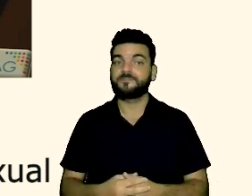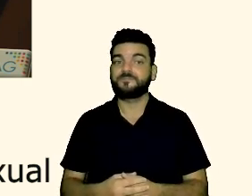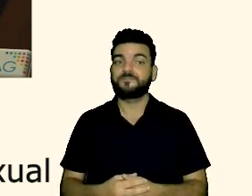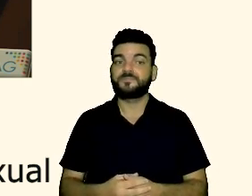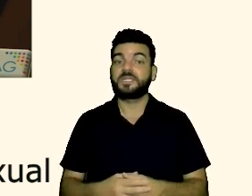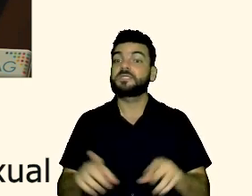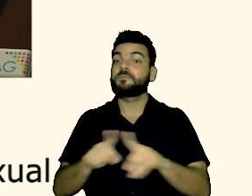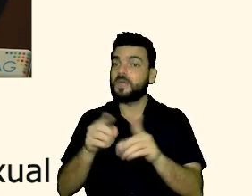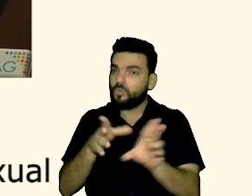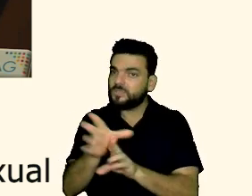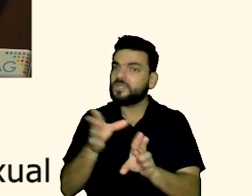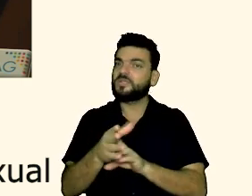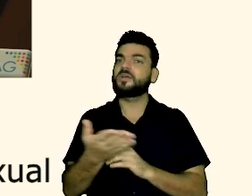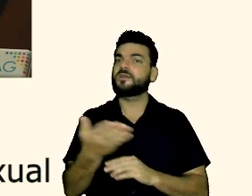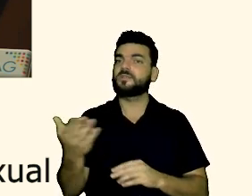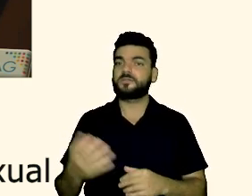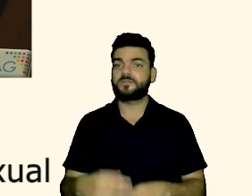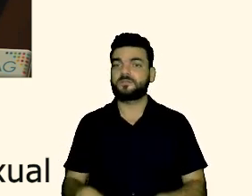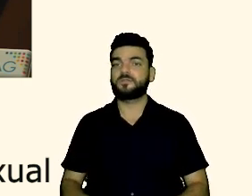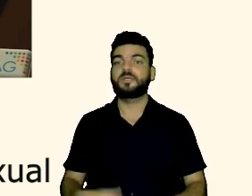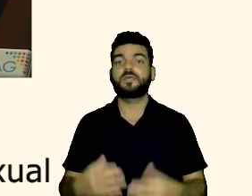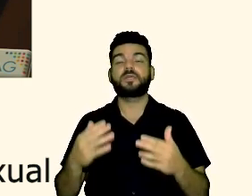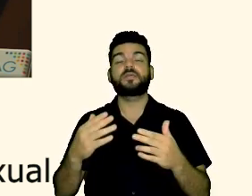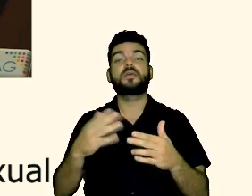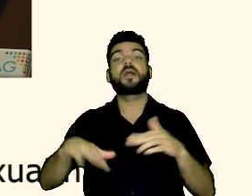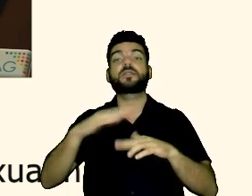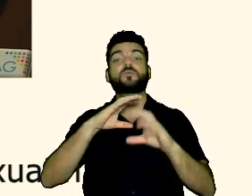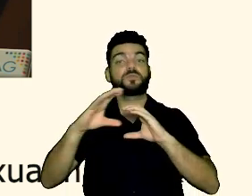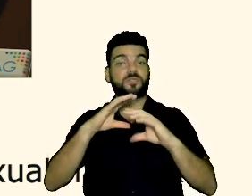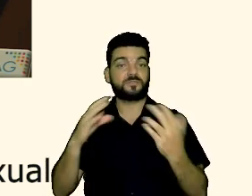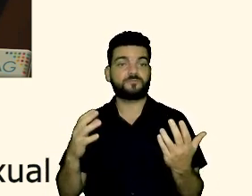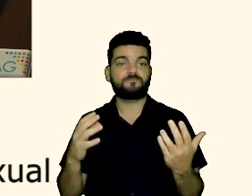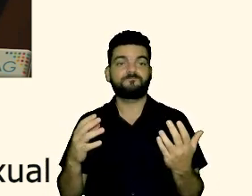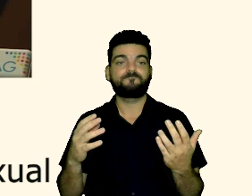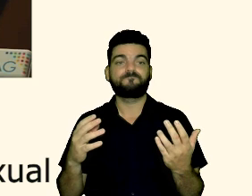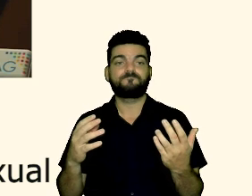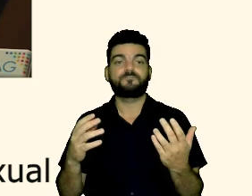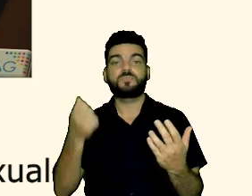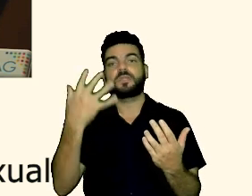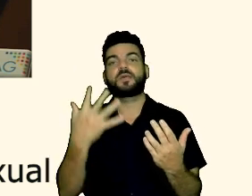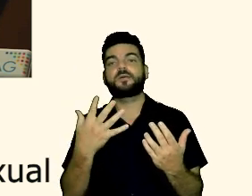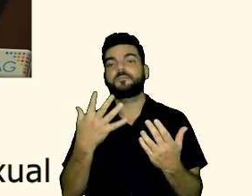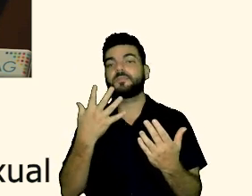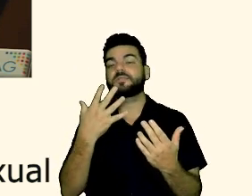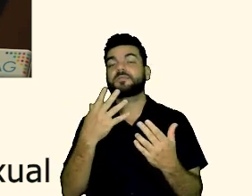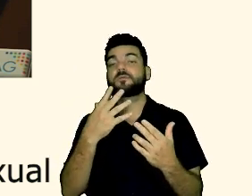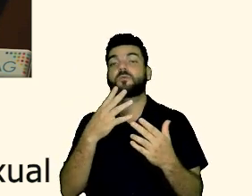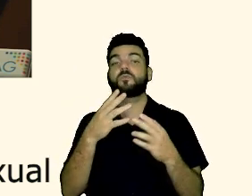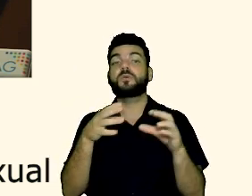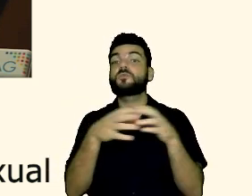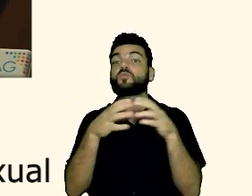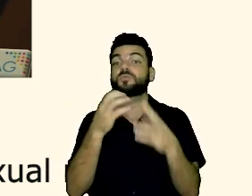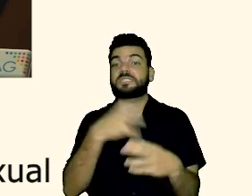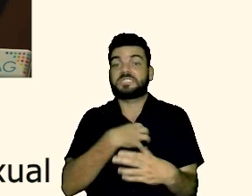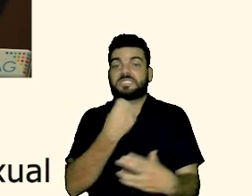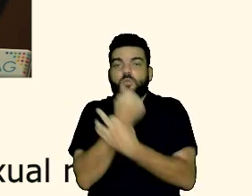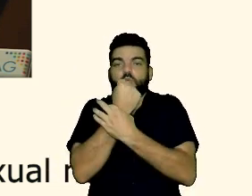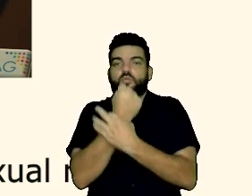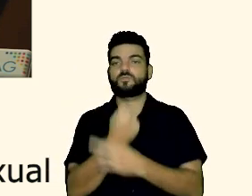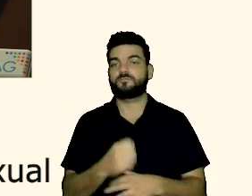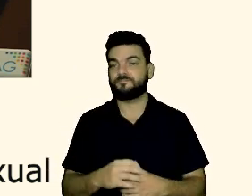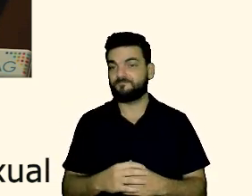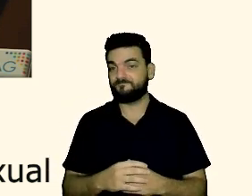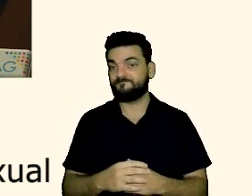comunicação, criar o que ele chama de círculo de segurança, através de uma boa comunicação. O que é